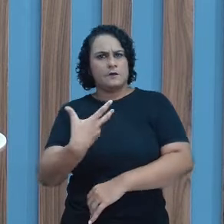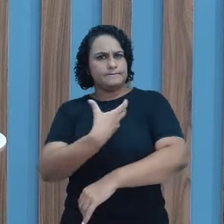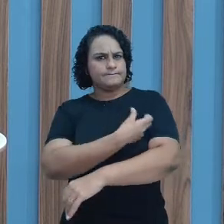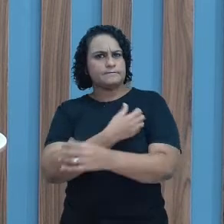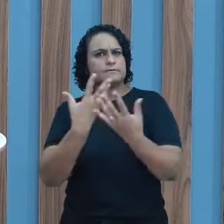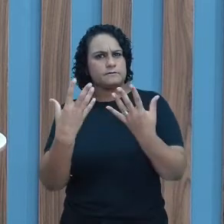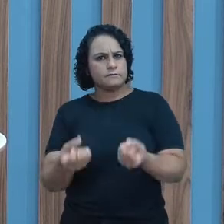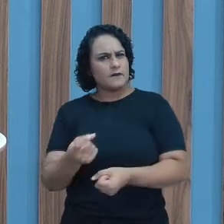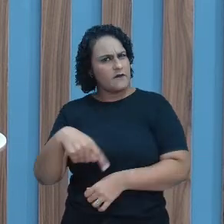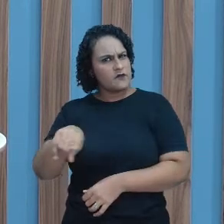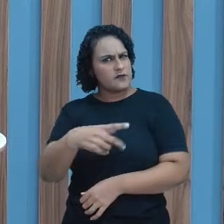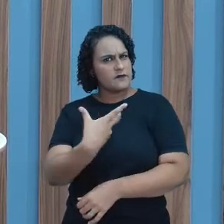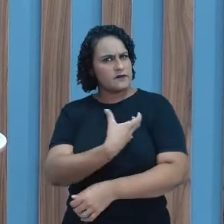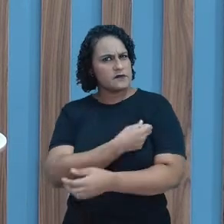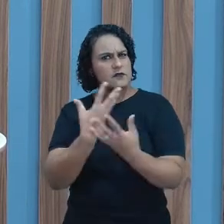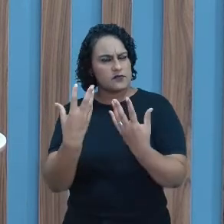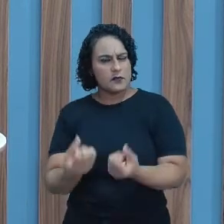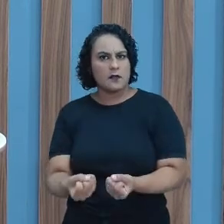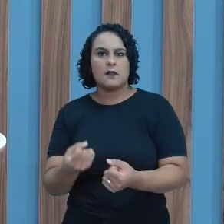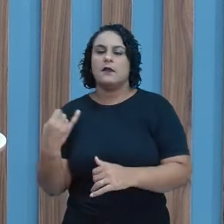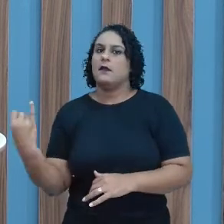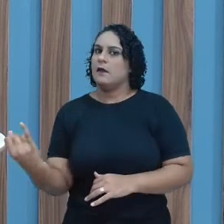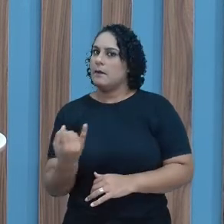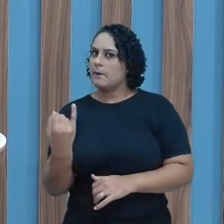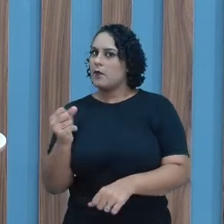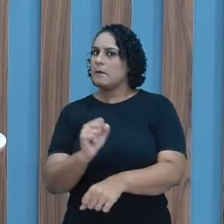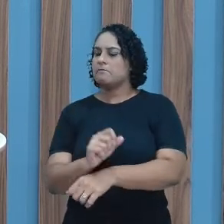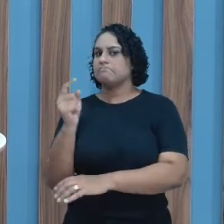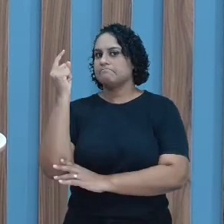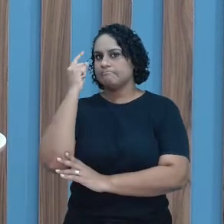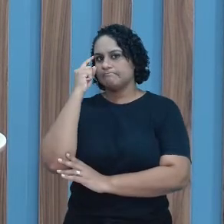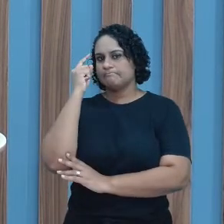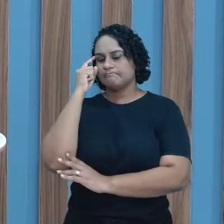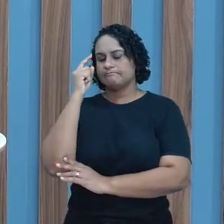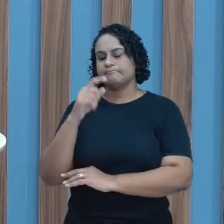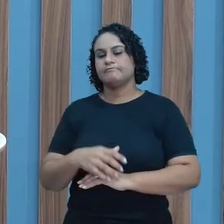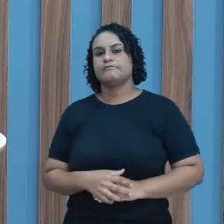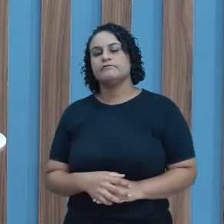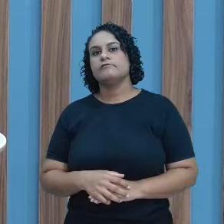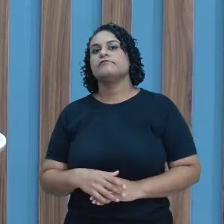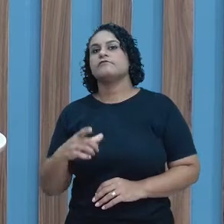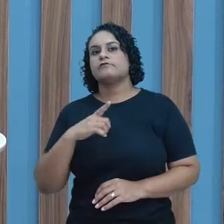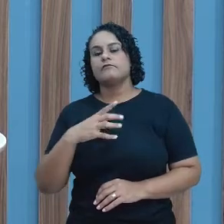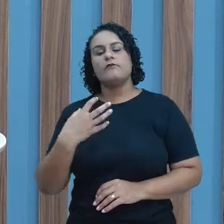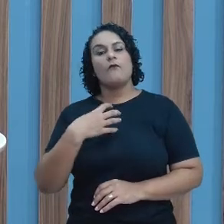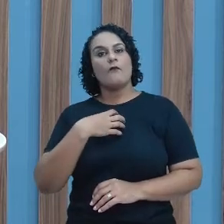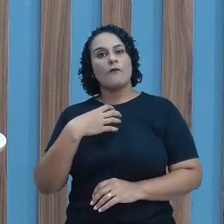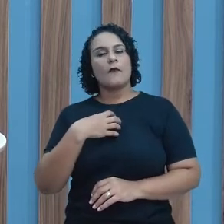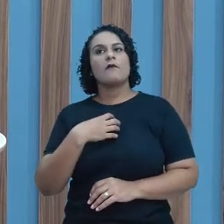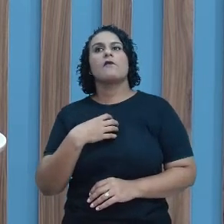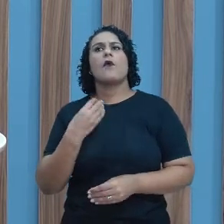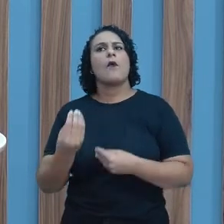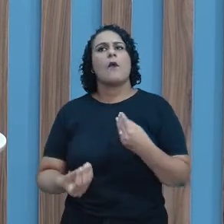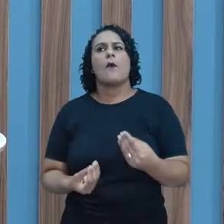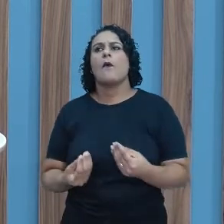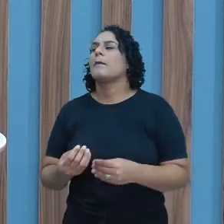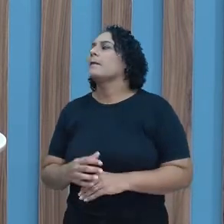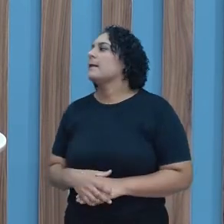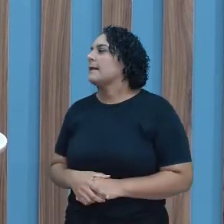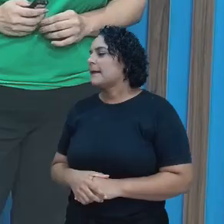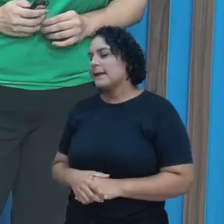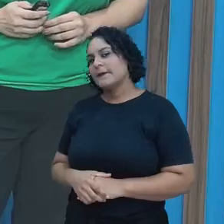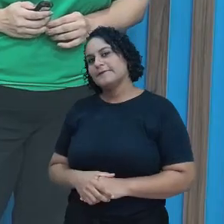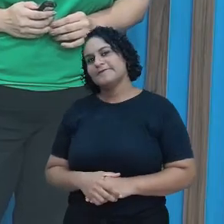Vocês já se vacinaram? É muito importante parar para pensar. E aí existem formas da gente poder fazer isso, né, Carol? É